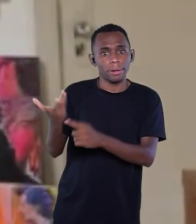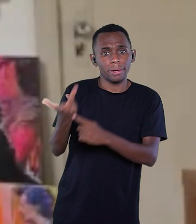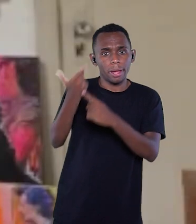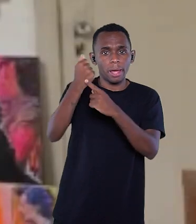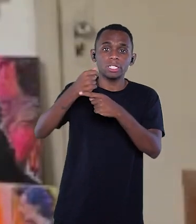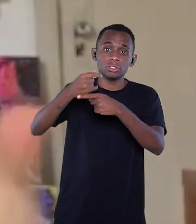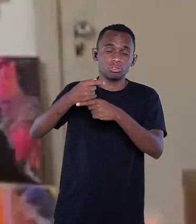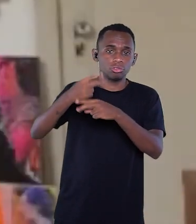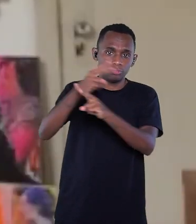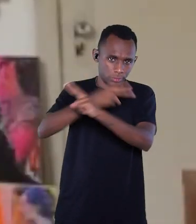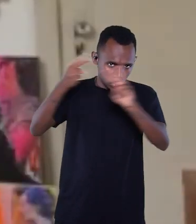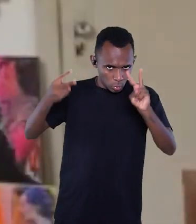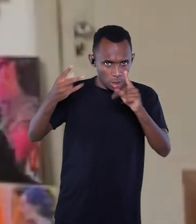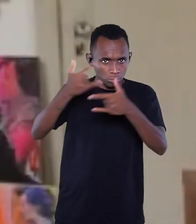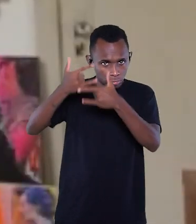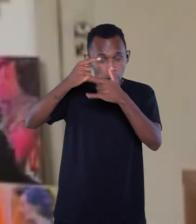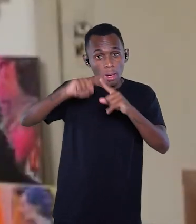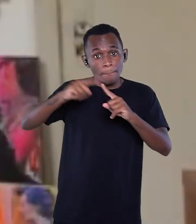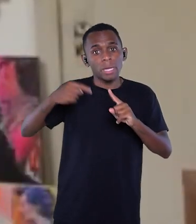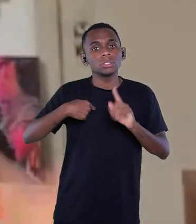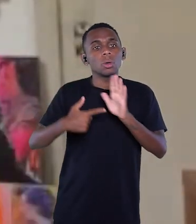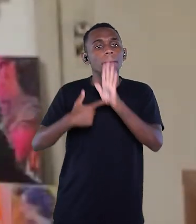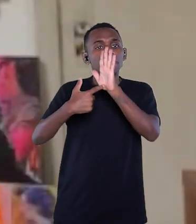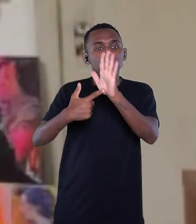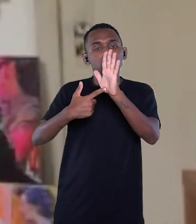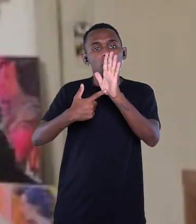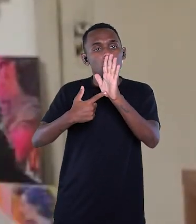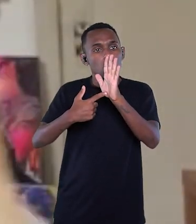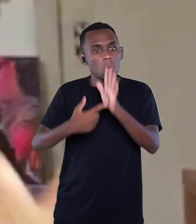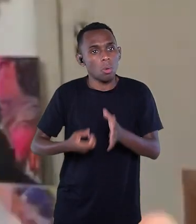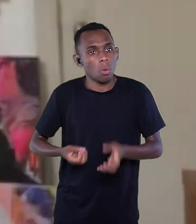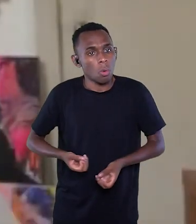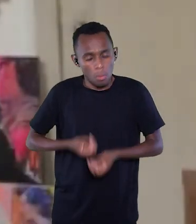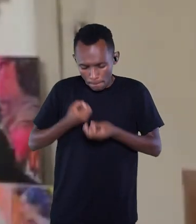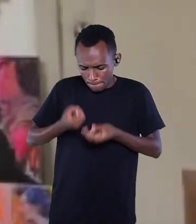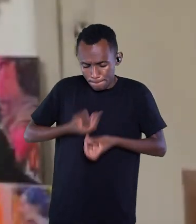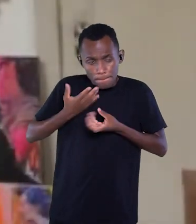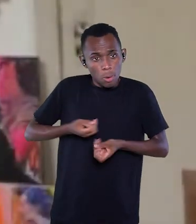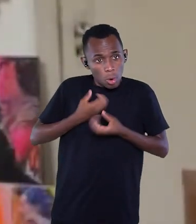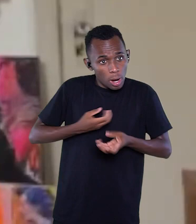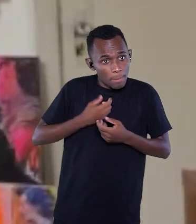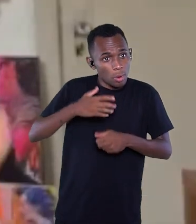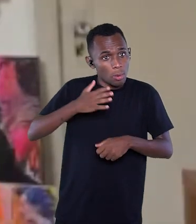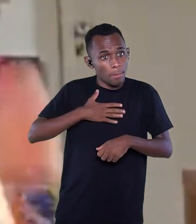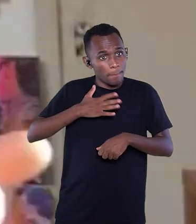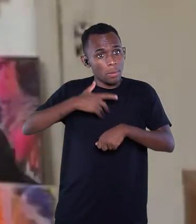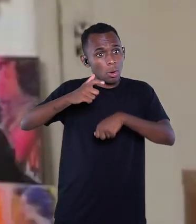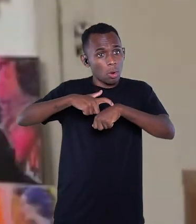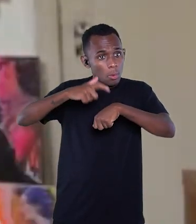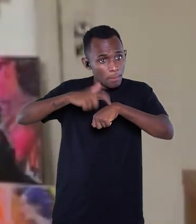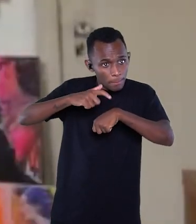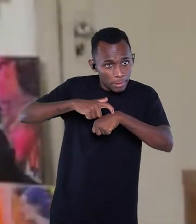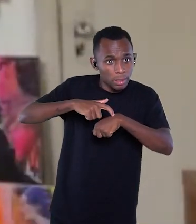foi online, mas eu apresentei um poema também, assim, no meu tempo de